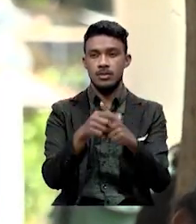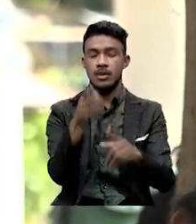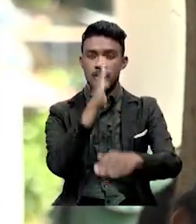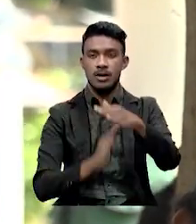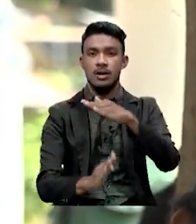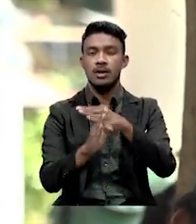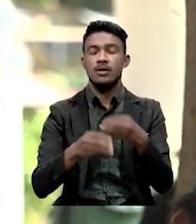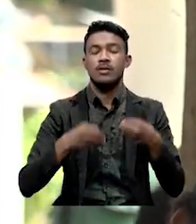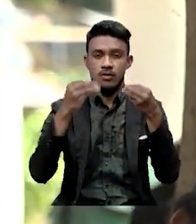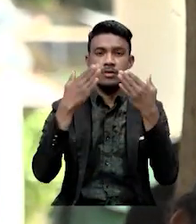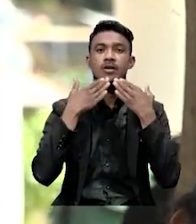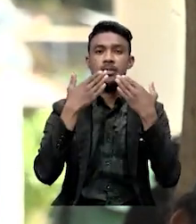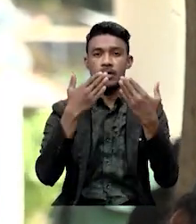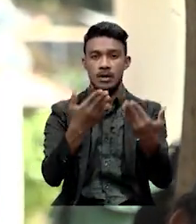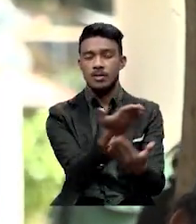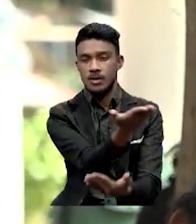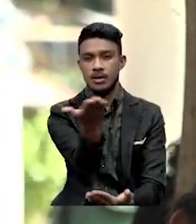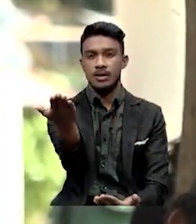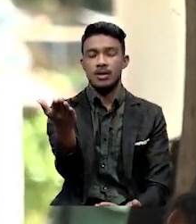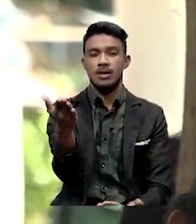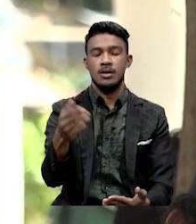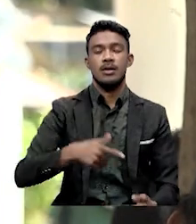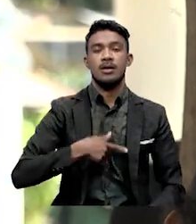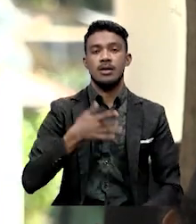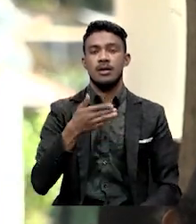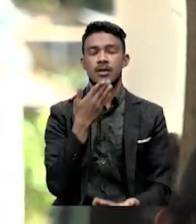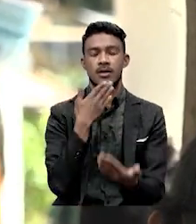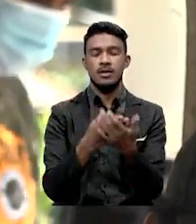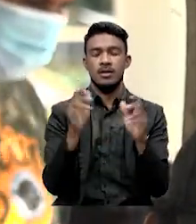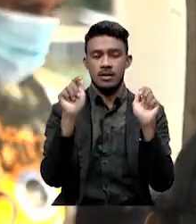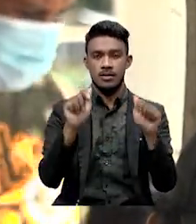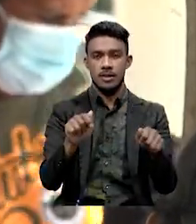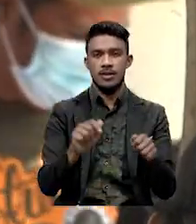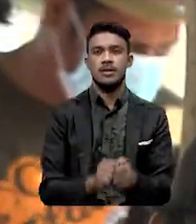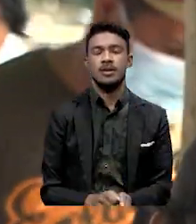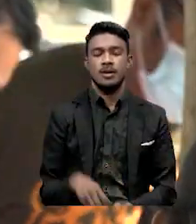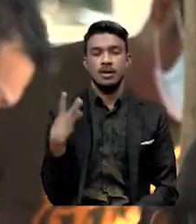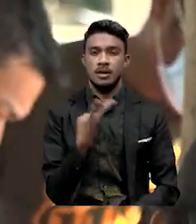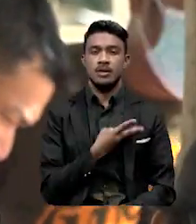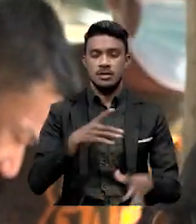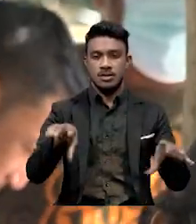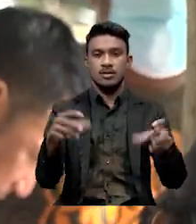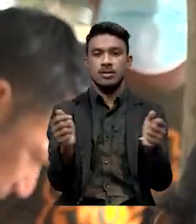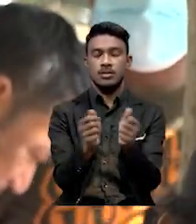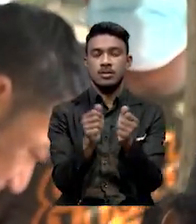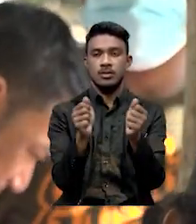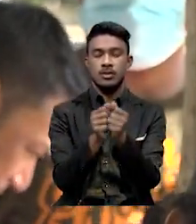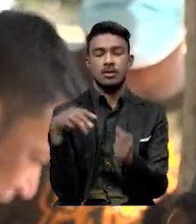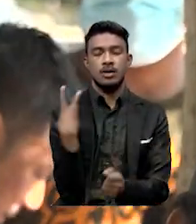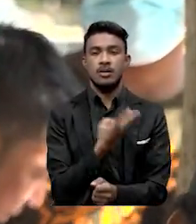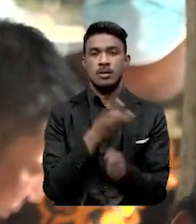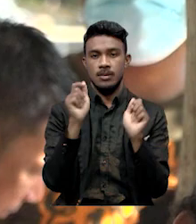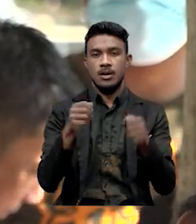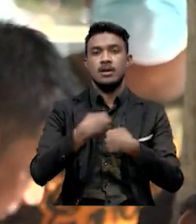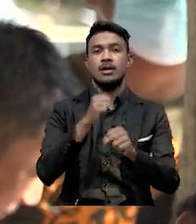kusu obrigada wine by Italia laran dia, nebe mak bele iya kooperasam dia koami, ko di bele